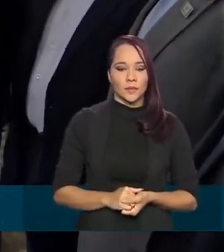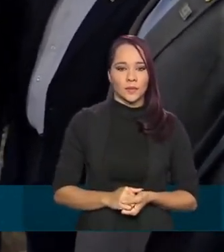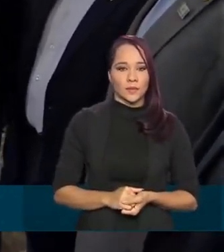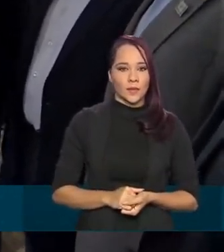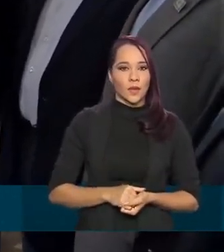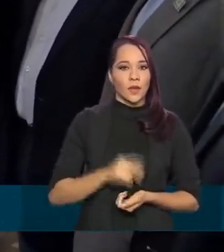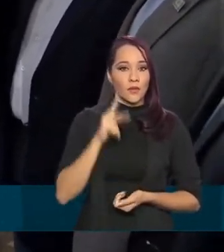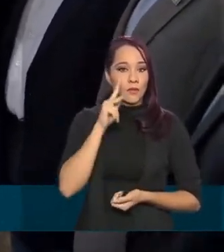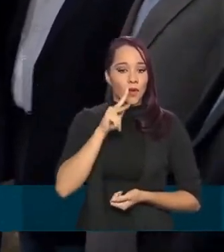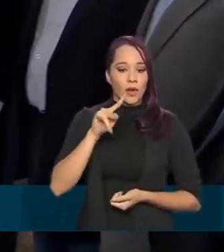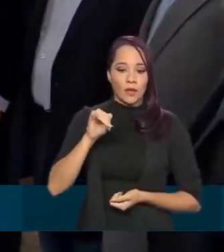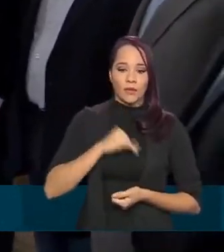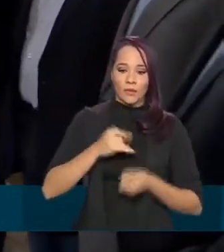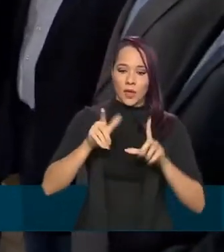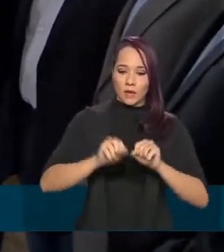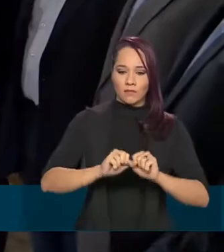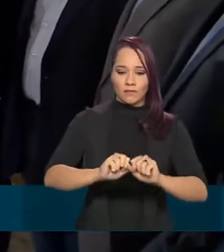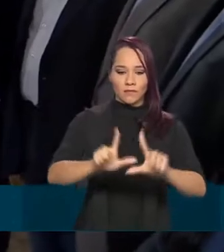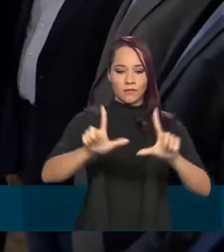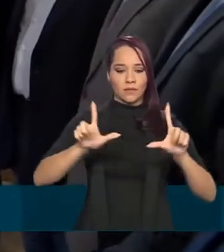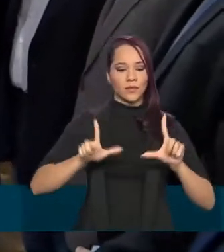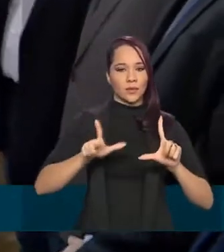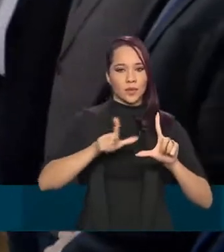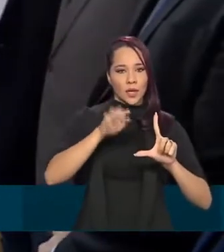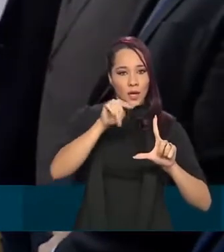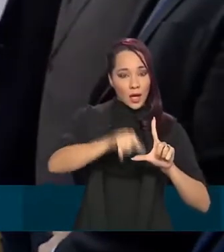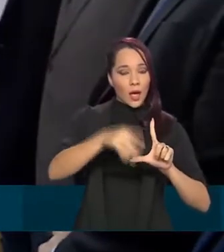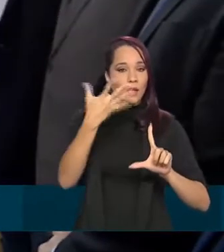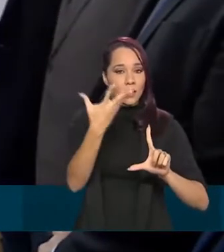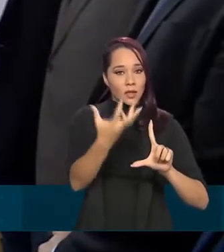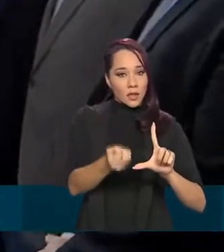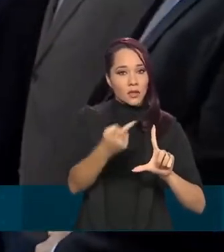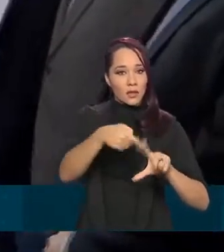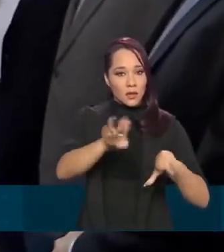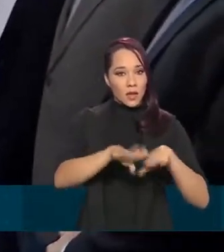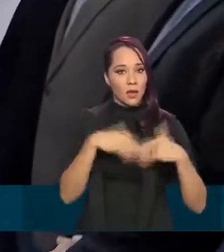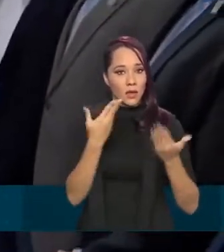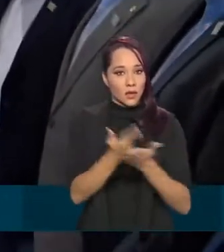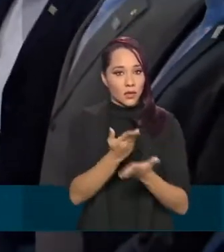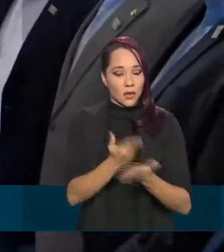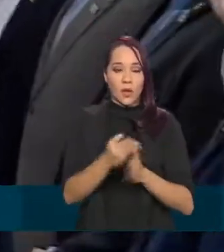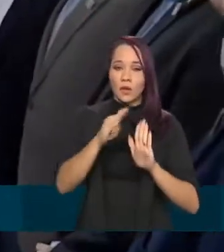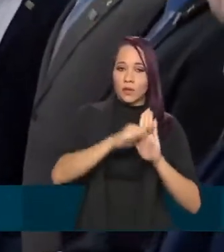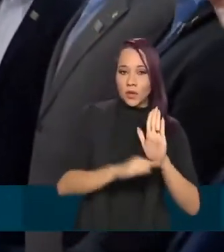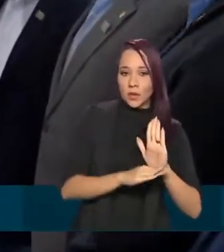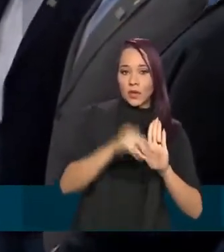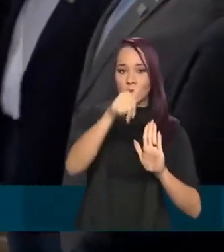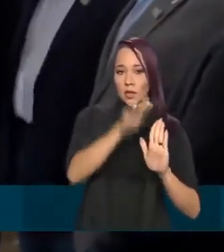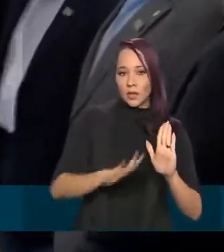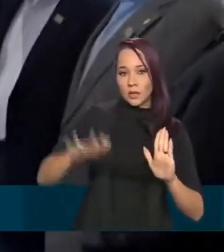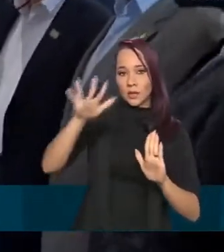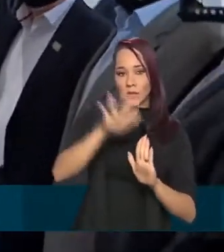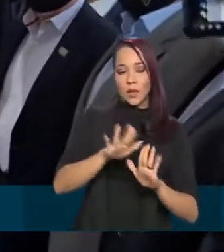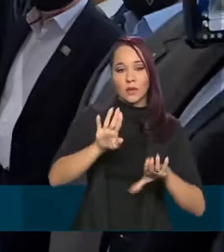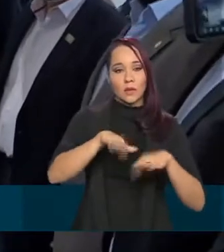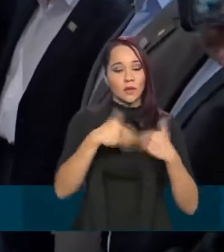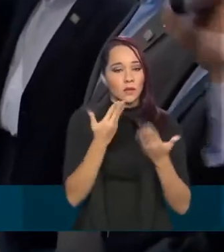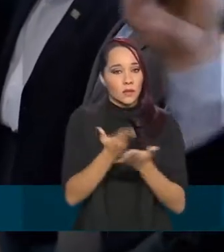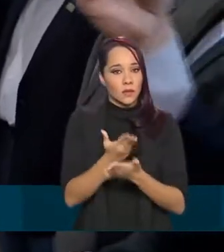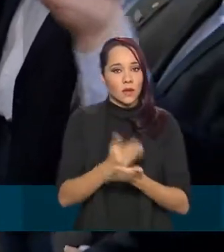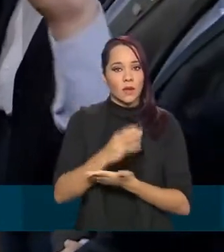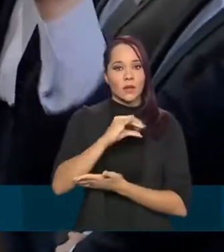vai descerrar uma placa alusiva à adesão dessa escola ao Programa Nacional das